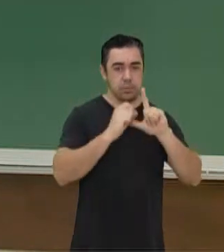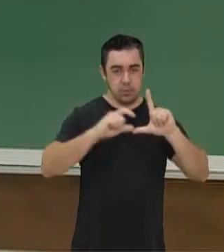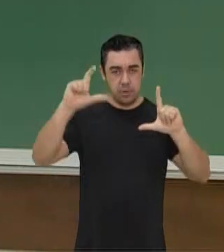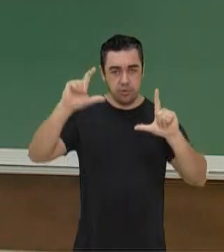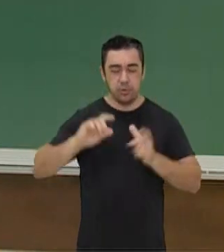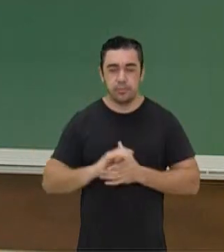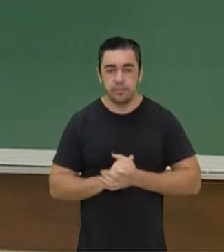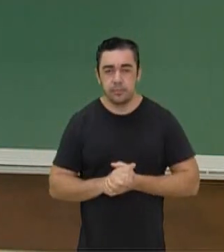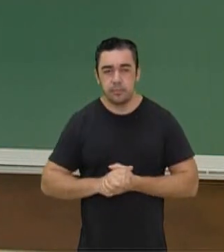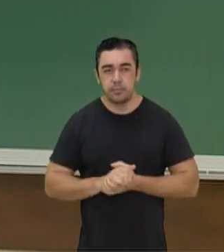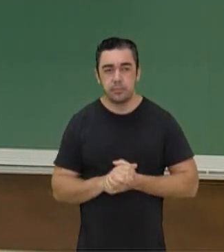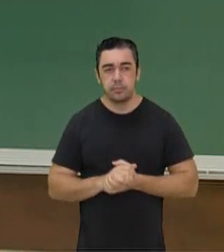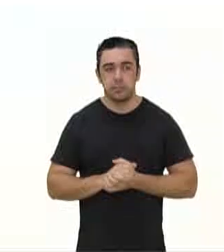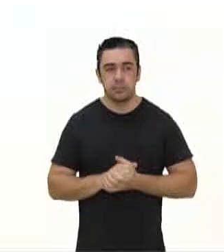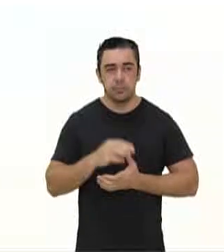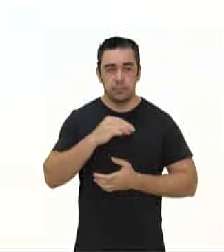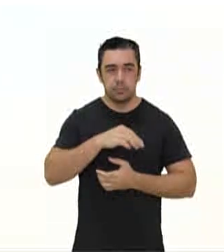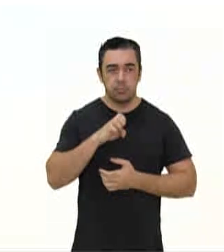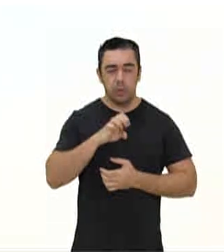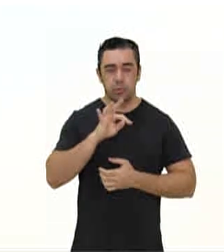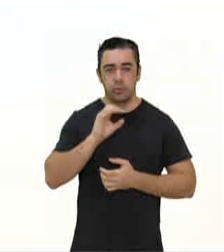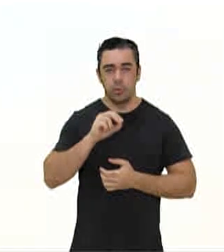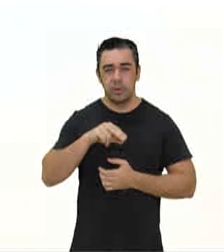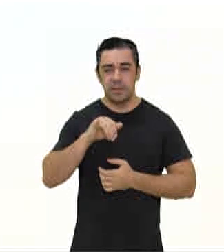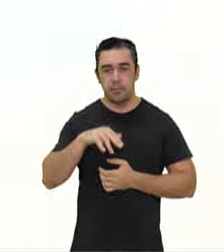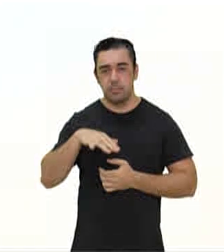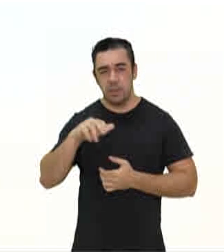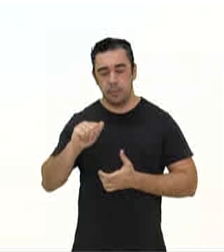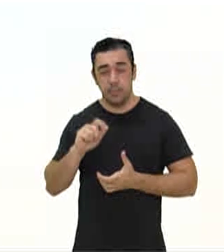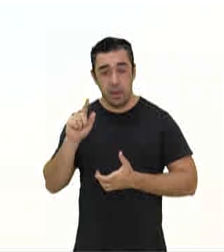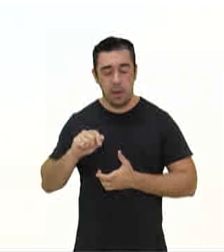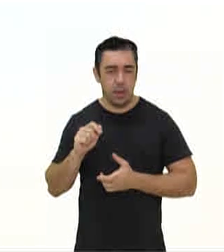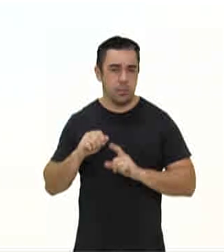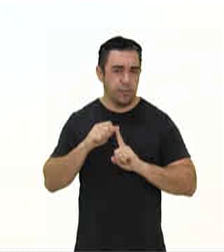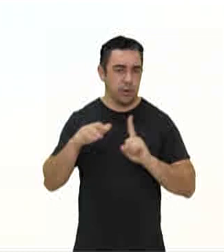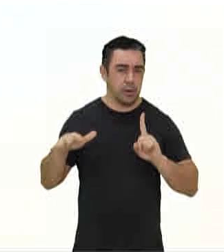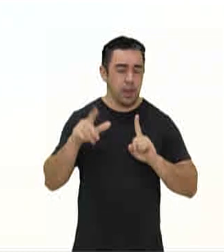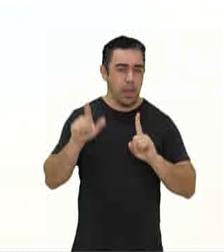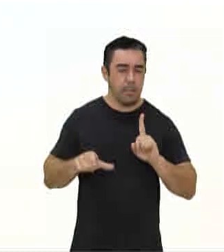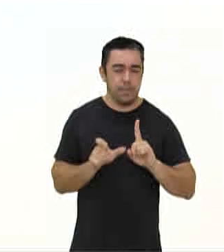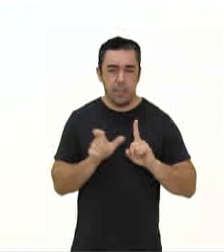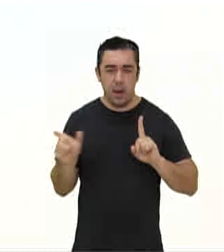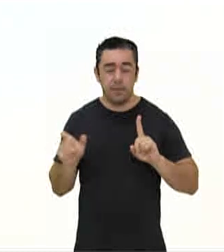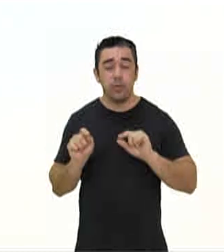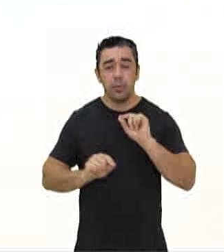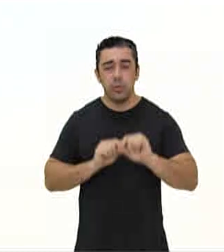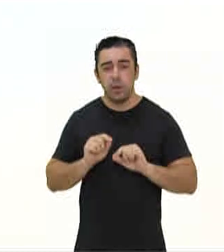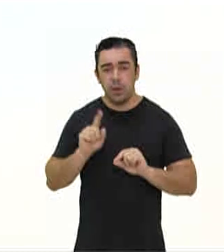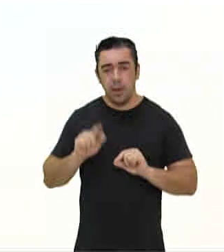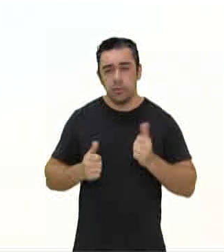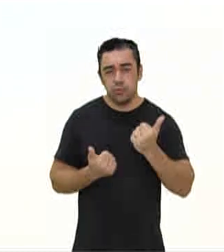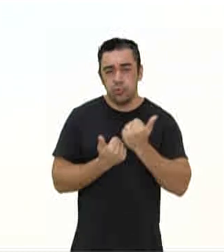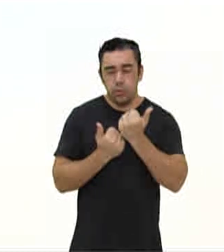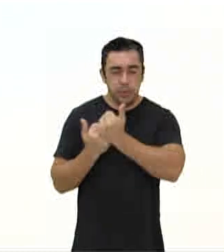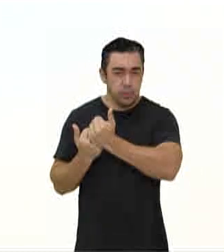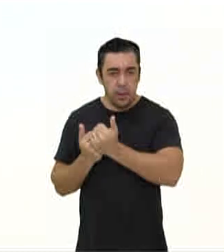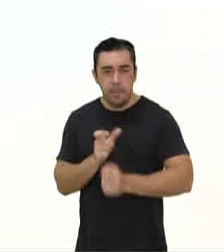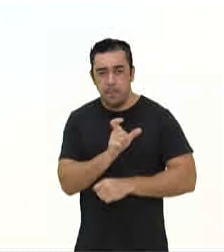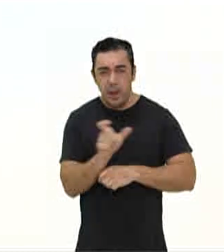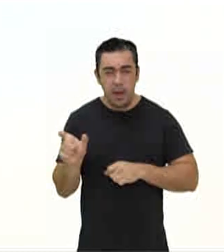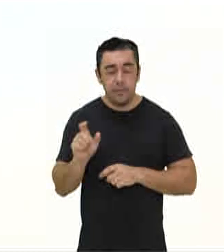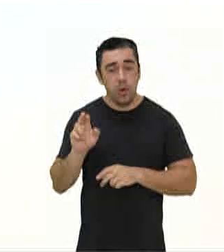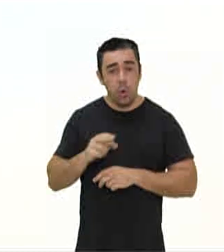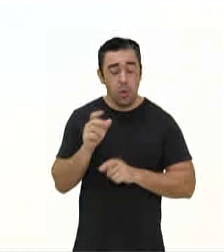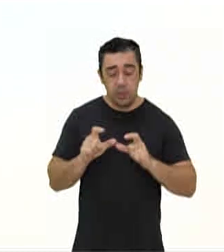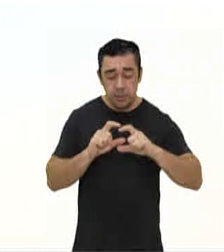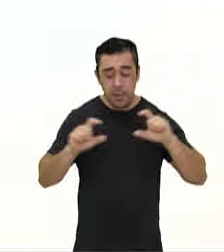hipérbole. Metonímia é uma figura de linguagem ou de palavra que consiste na substituição de uma palavra ou expressão